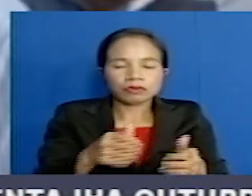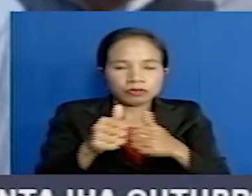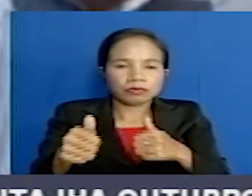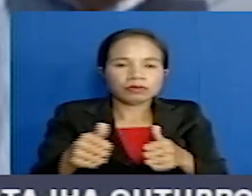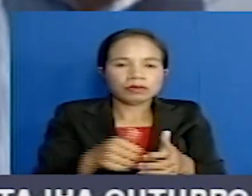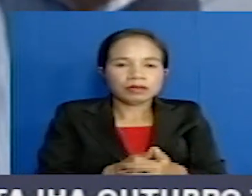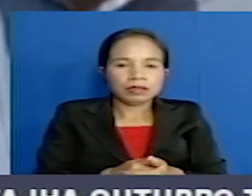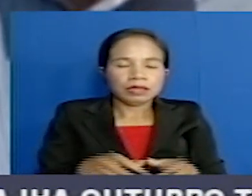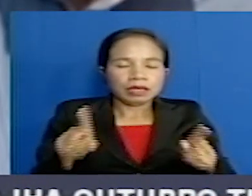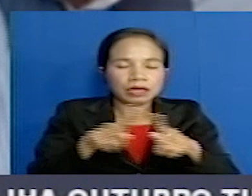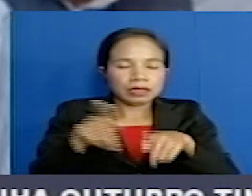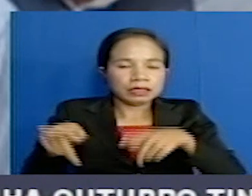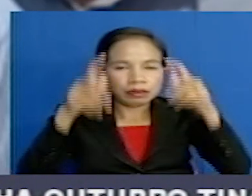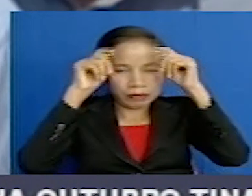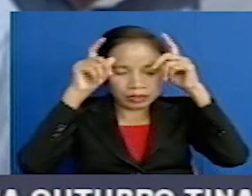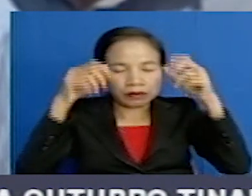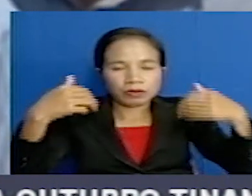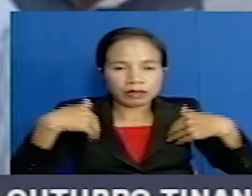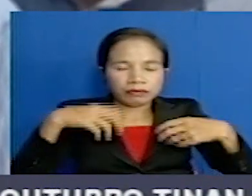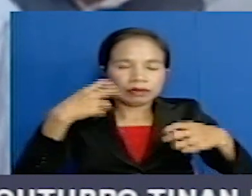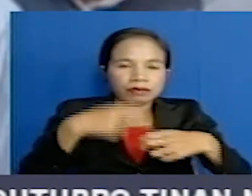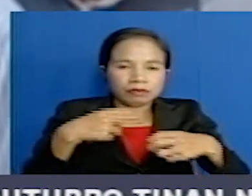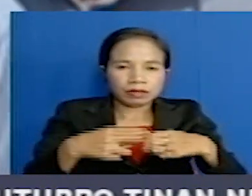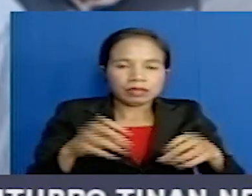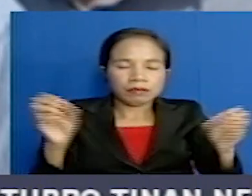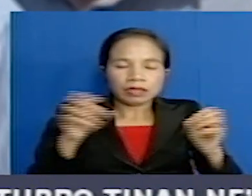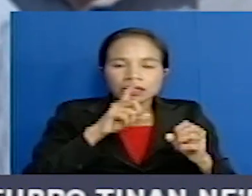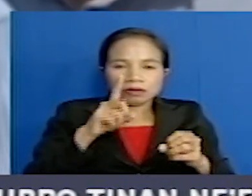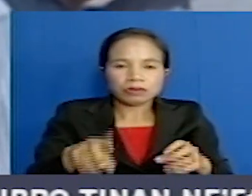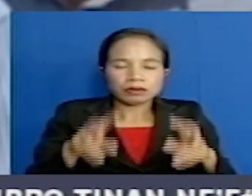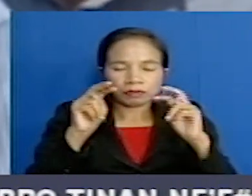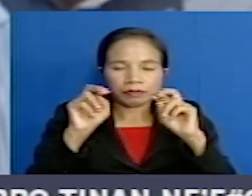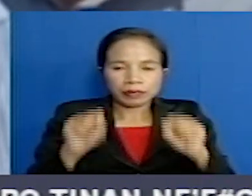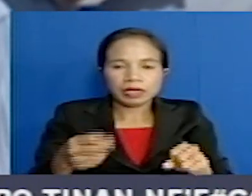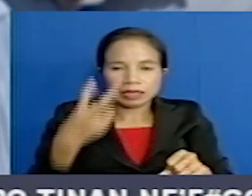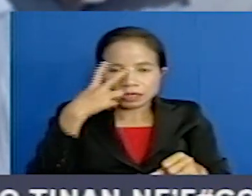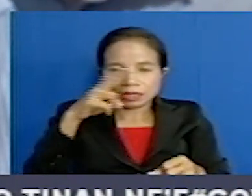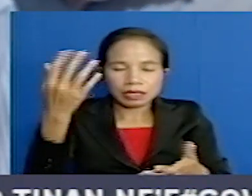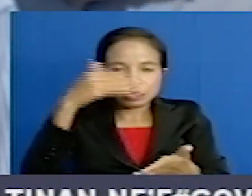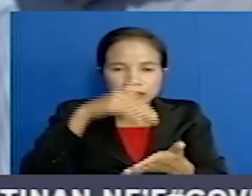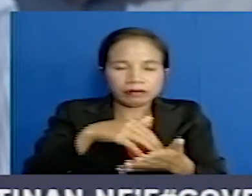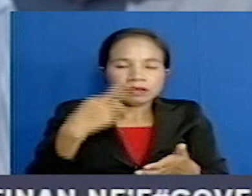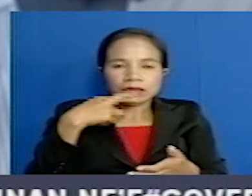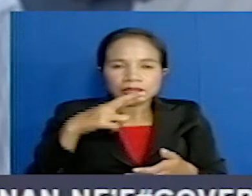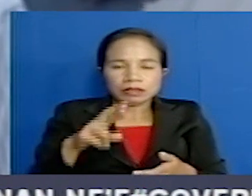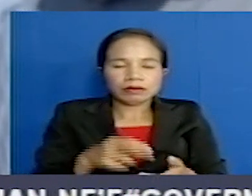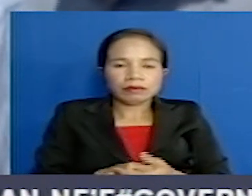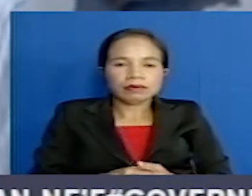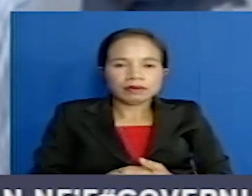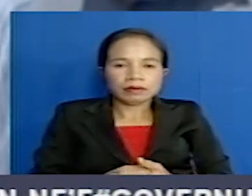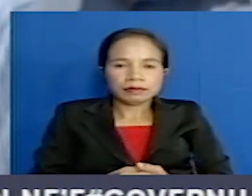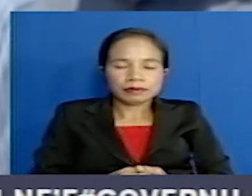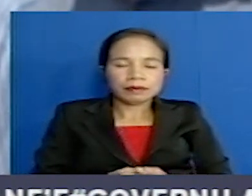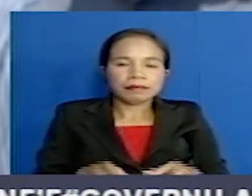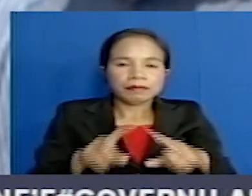ruang, catac pronto, se sangue nem a dificuldade de rumo, mas lá los, e também lhe harei que se filha fale, para o belo catac resolver a solução final, mas